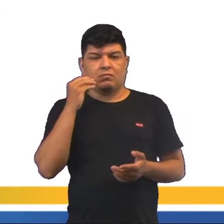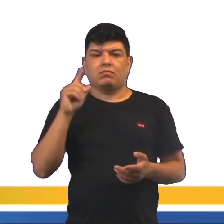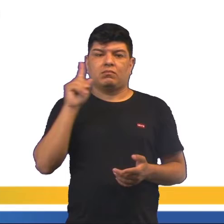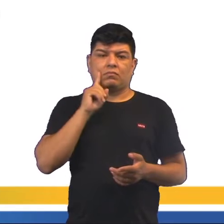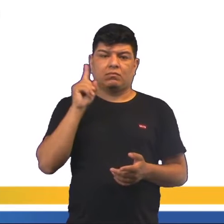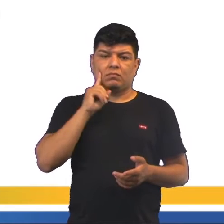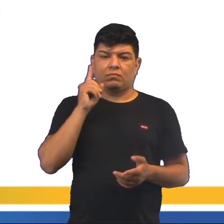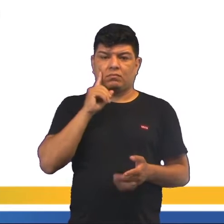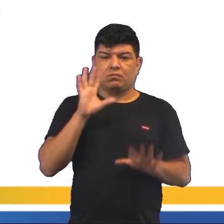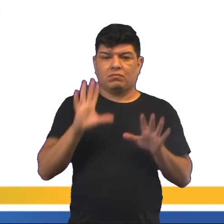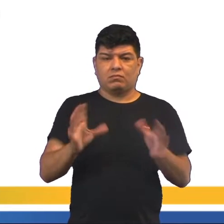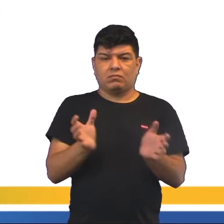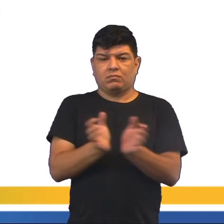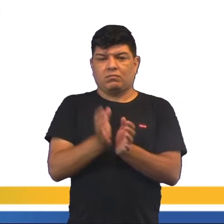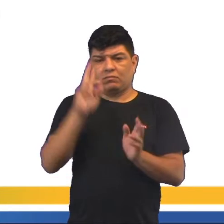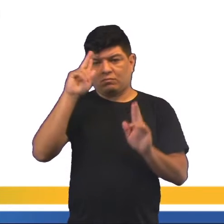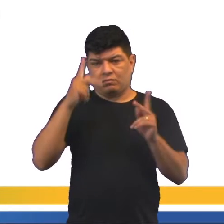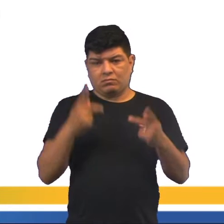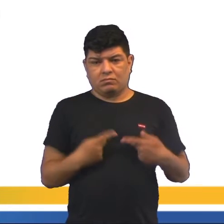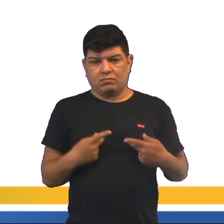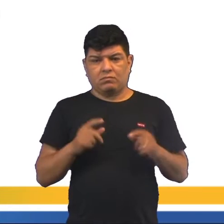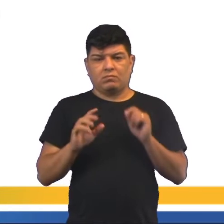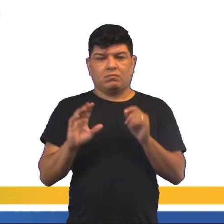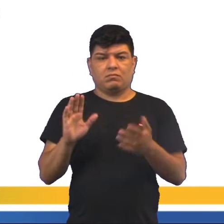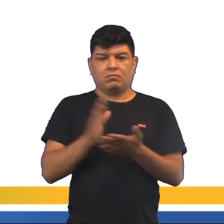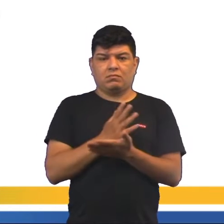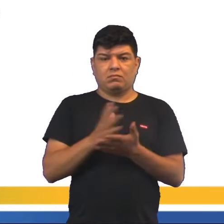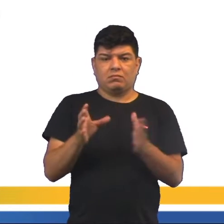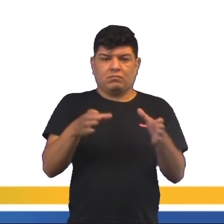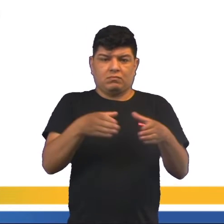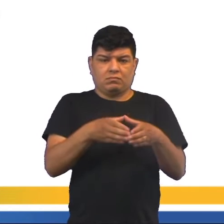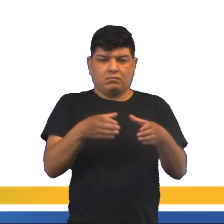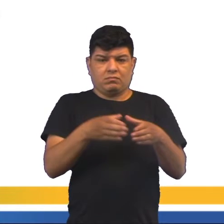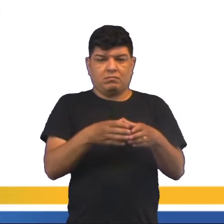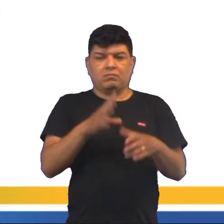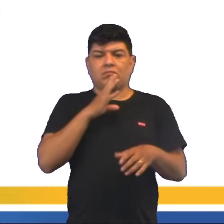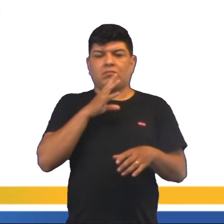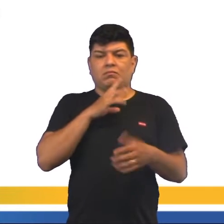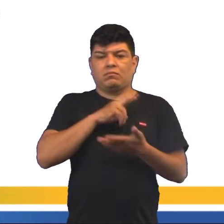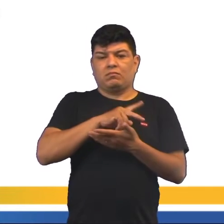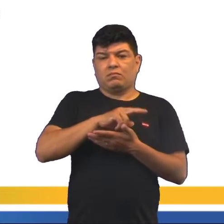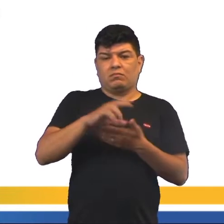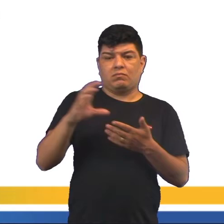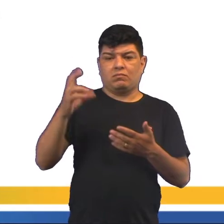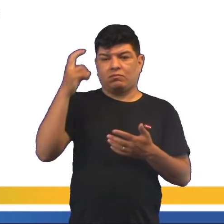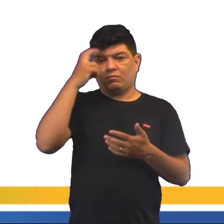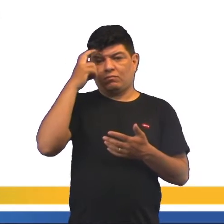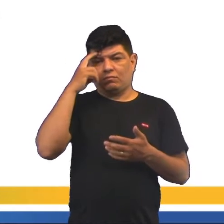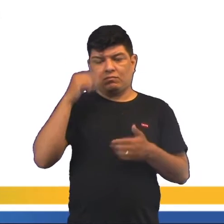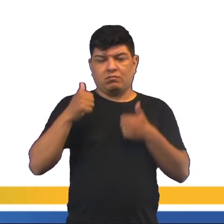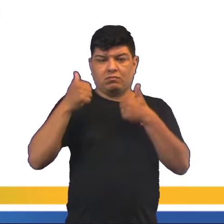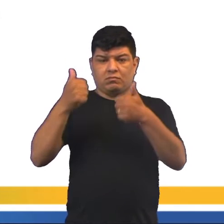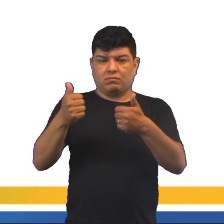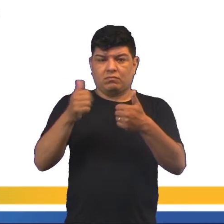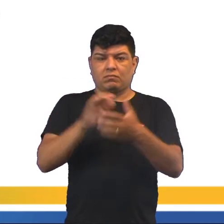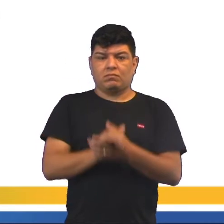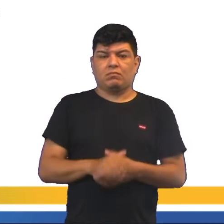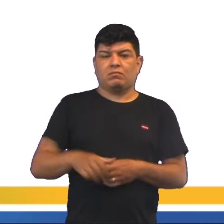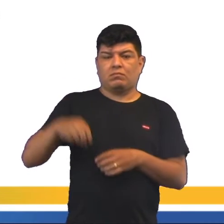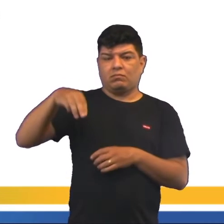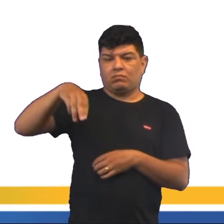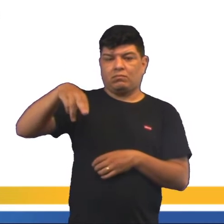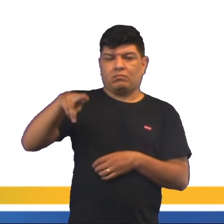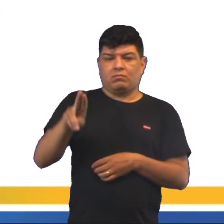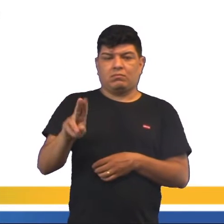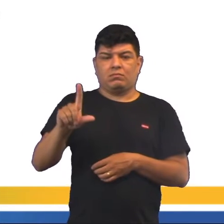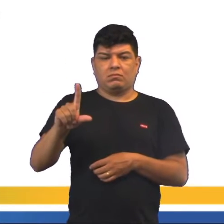legítima, sendo o resultado da experiência cotidiana de determinado agrupamento humano em sua interação constante com outros grupos, reconhecimento